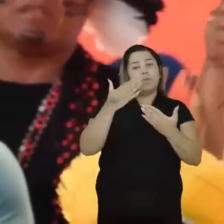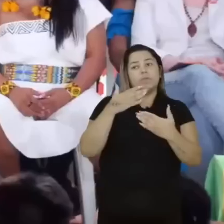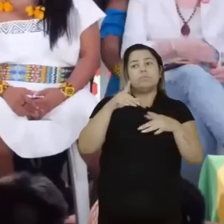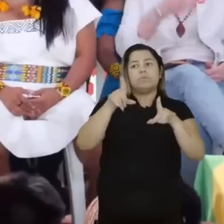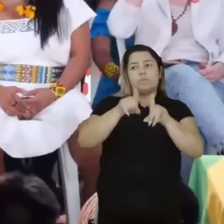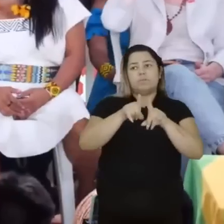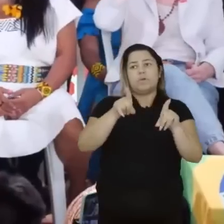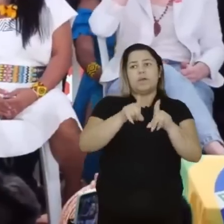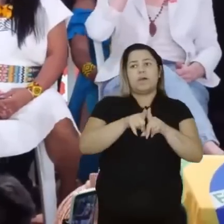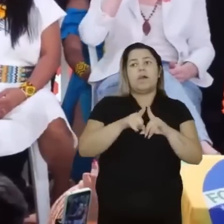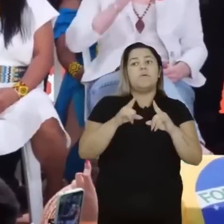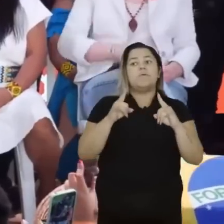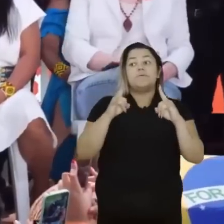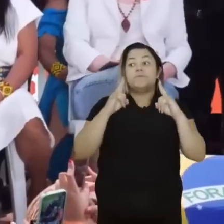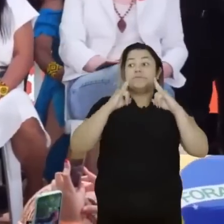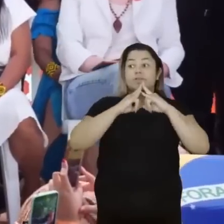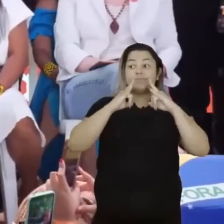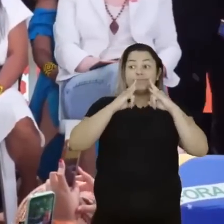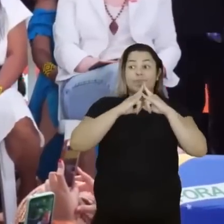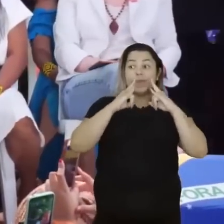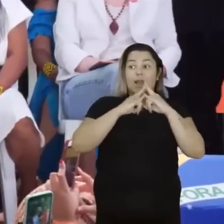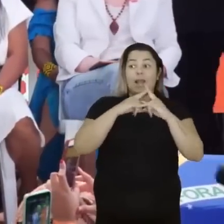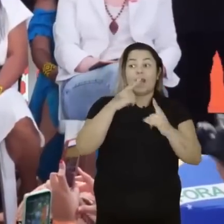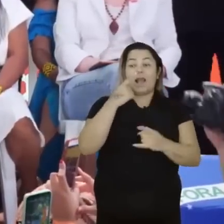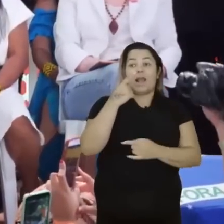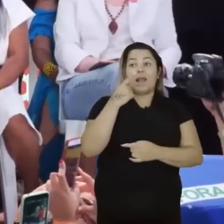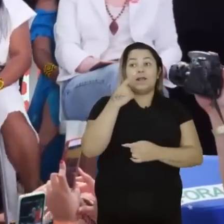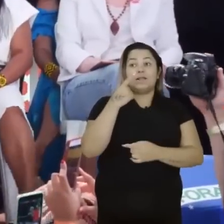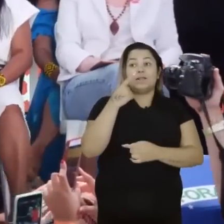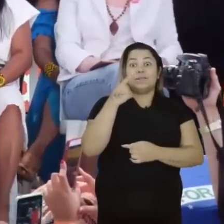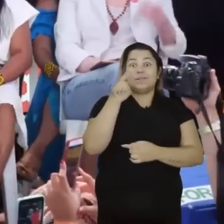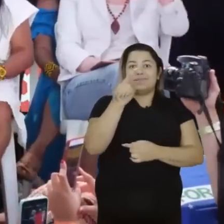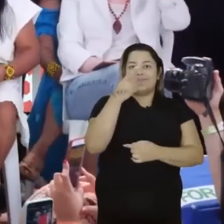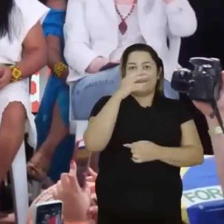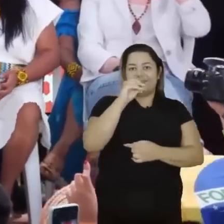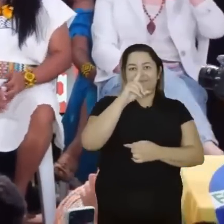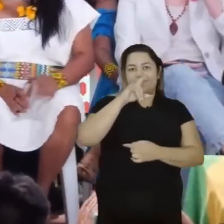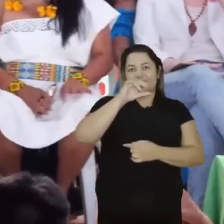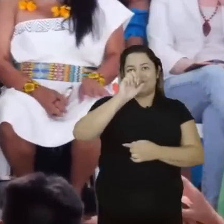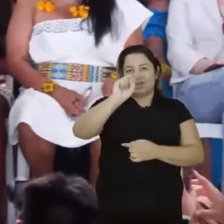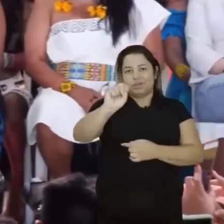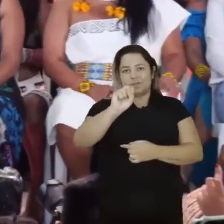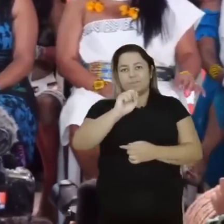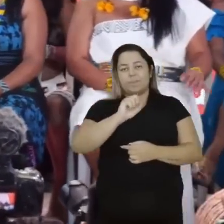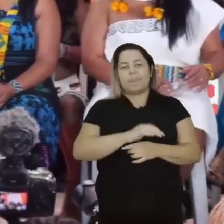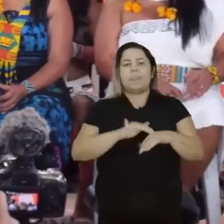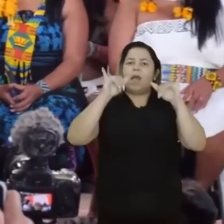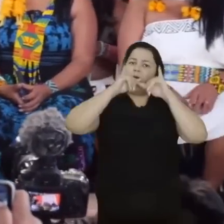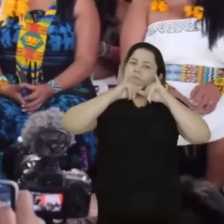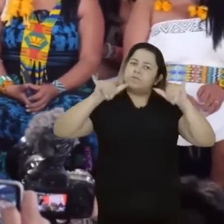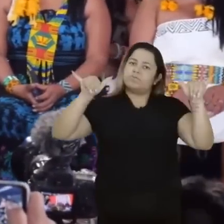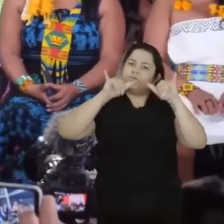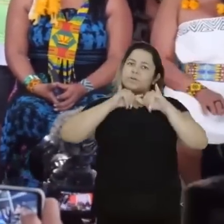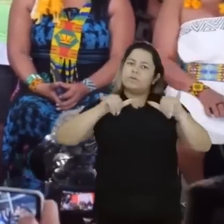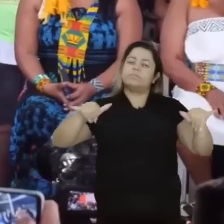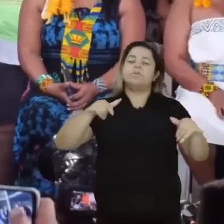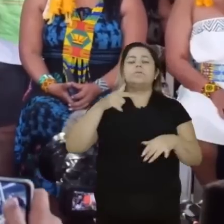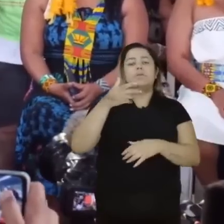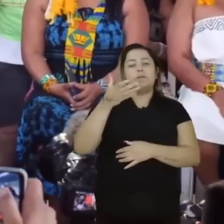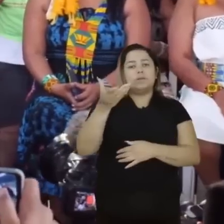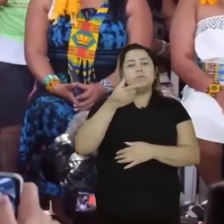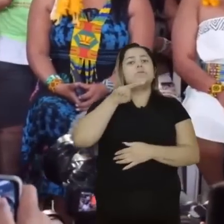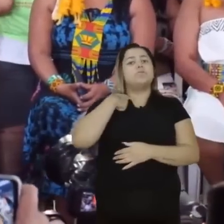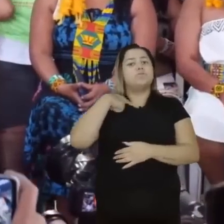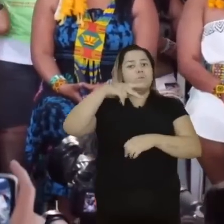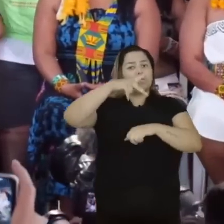ficar acampados durante 14, ou melhor, durante 10 dias para divulgar aquilo que vocês querem pelo